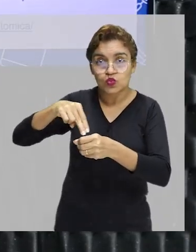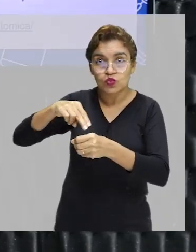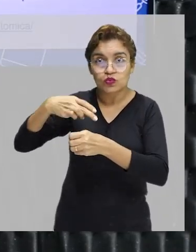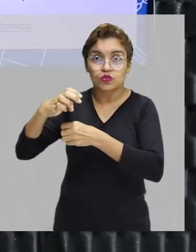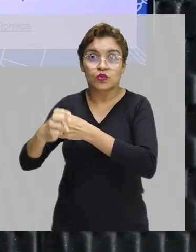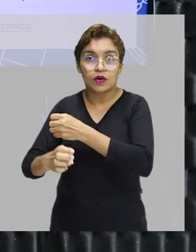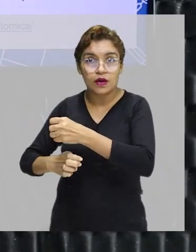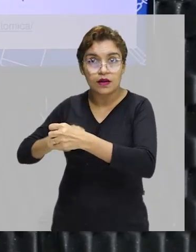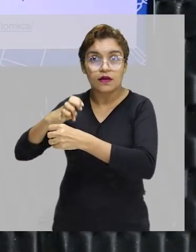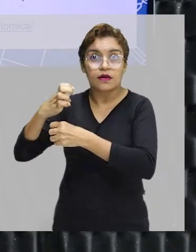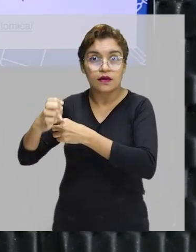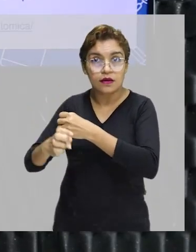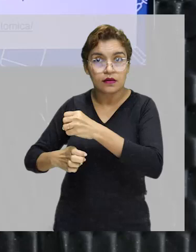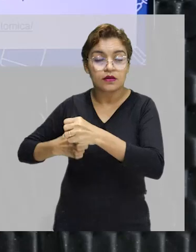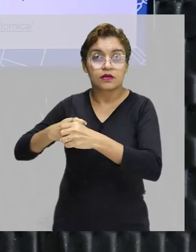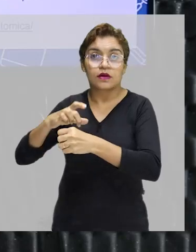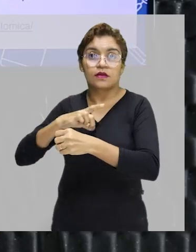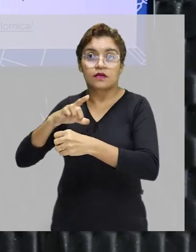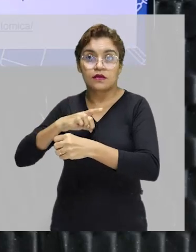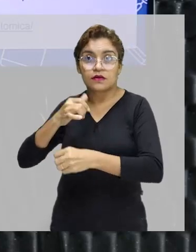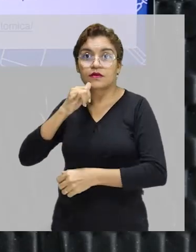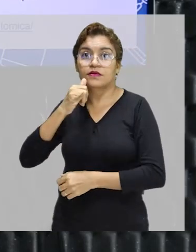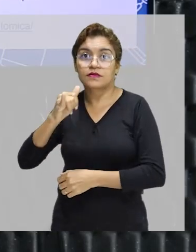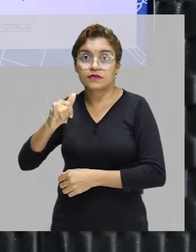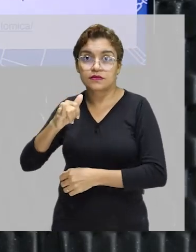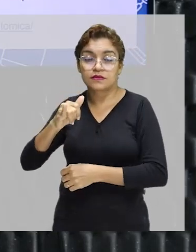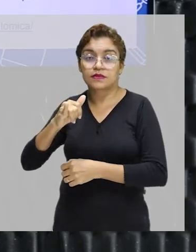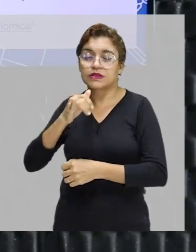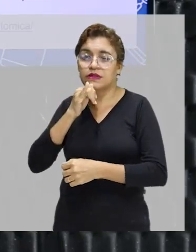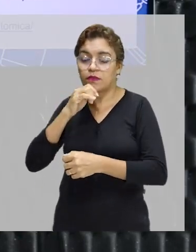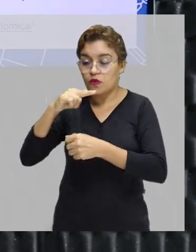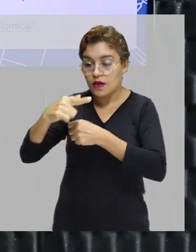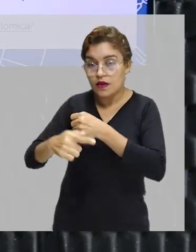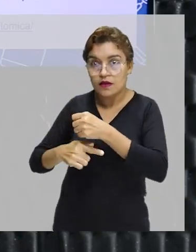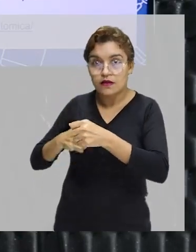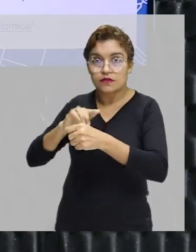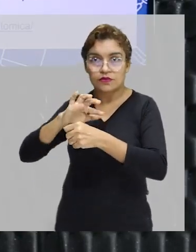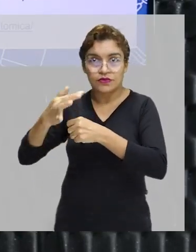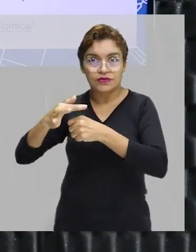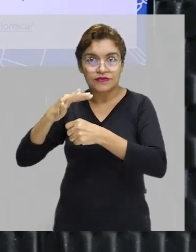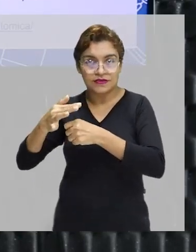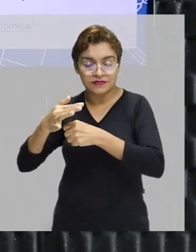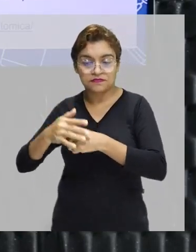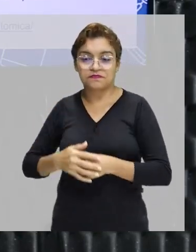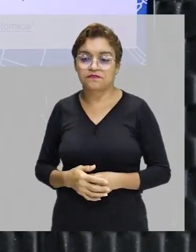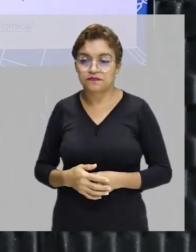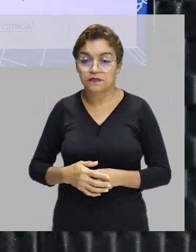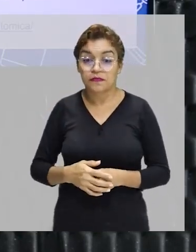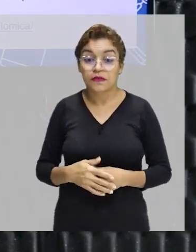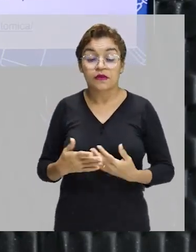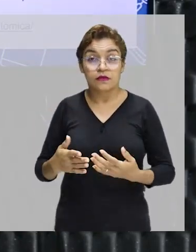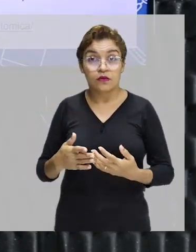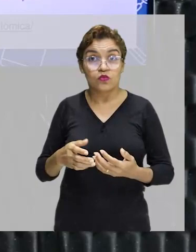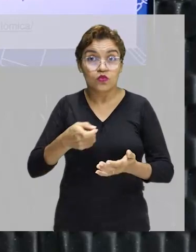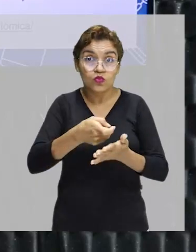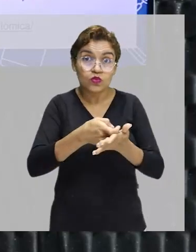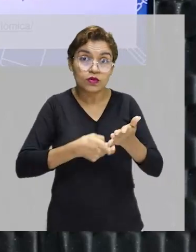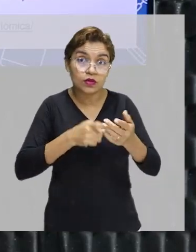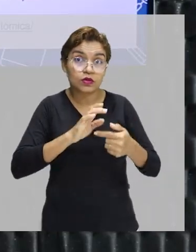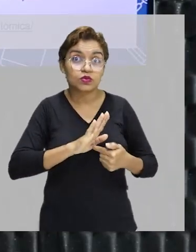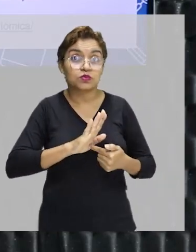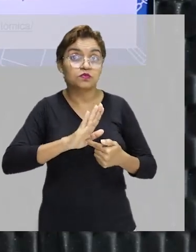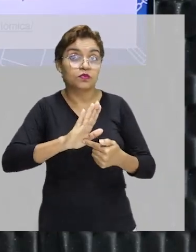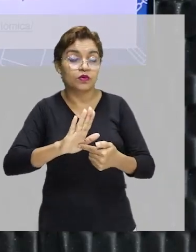os elétrons que compõem a eletrosfera. Ok? Um texto que nos traz